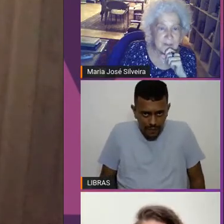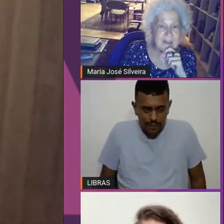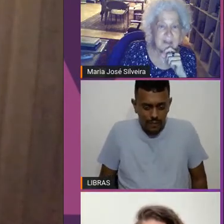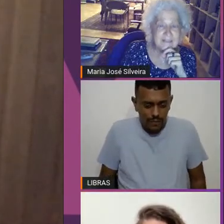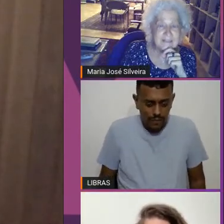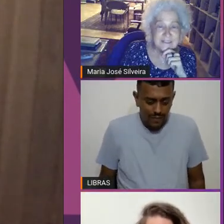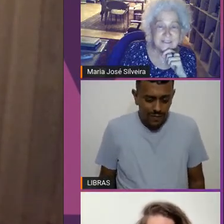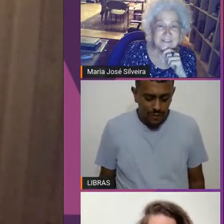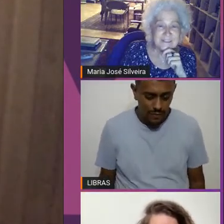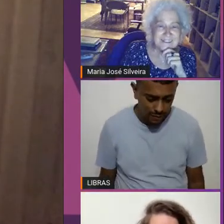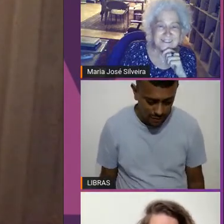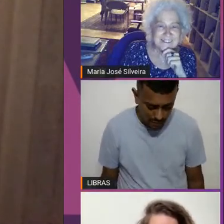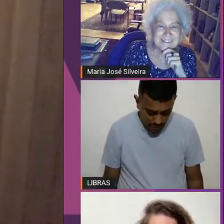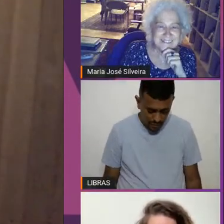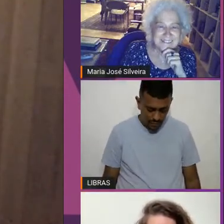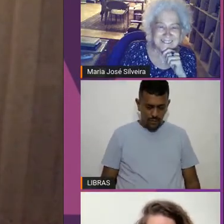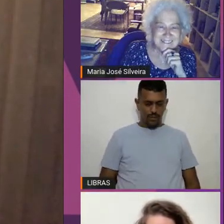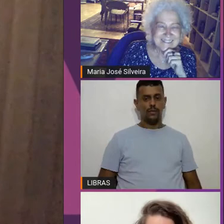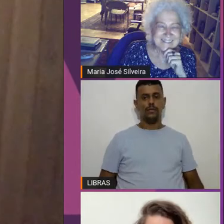Ventura ela